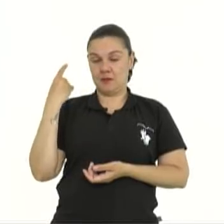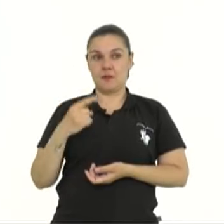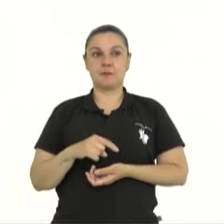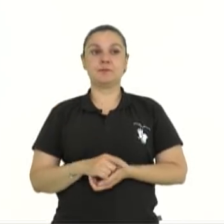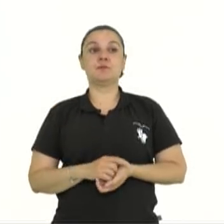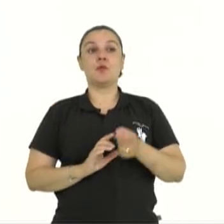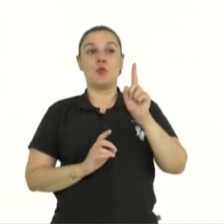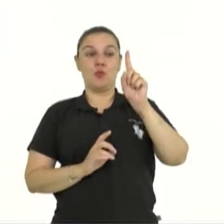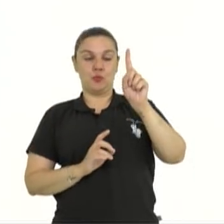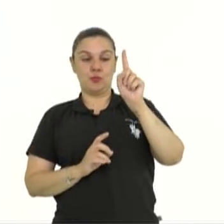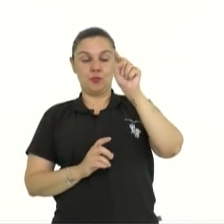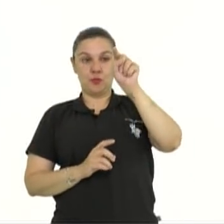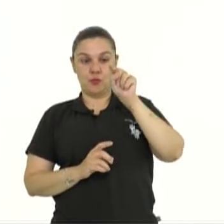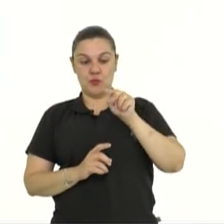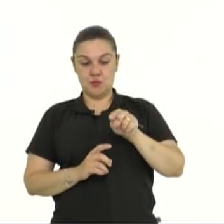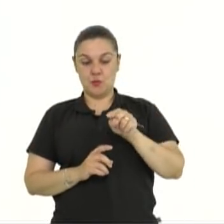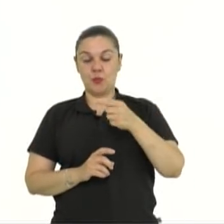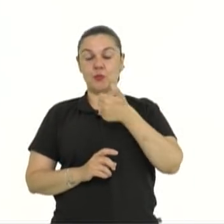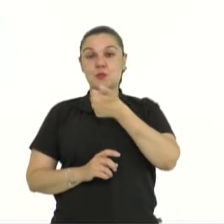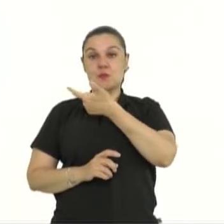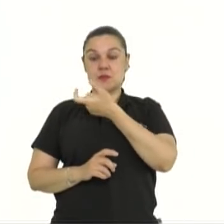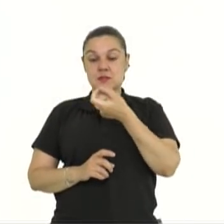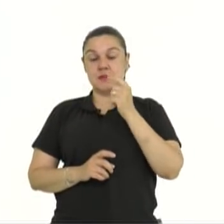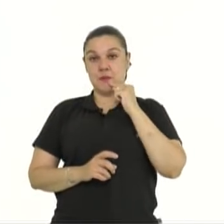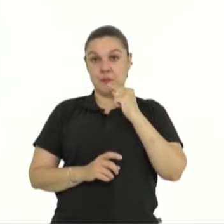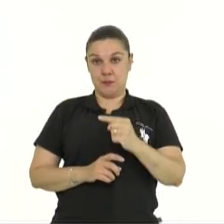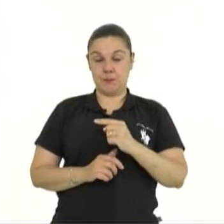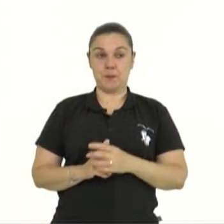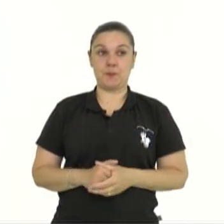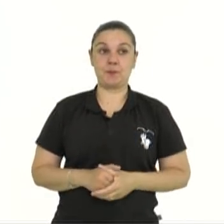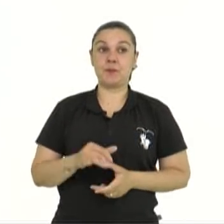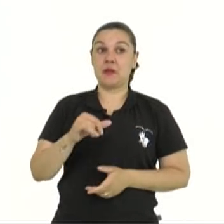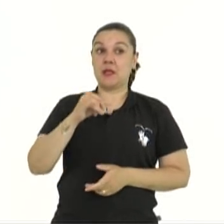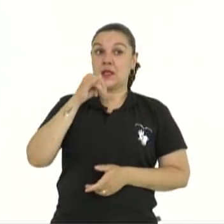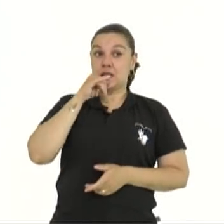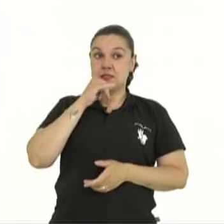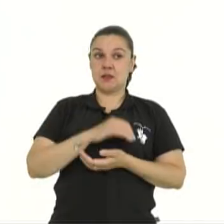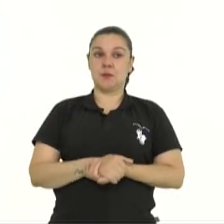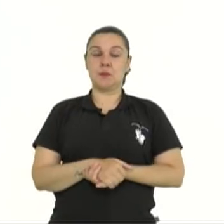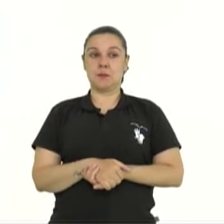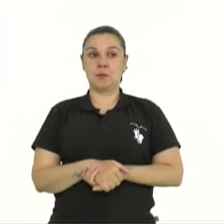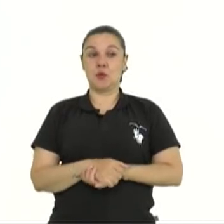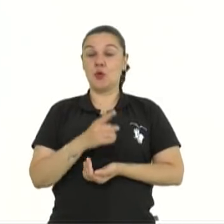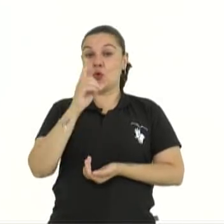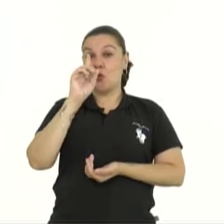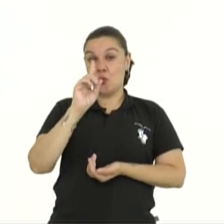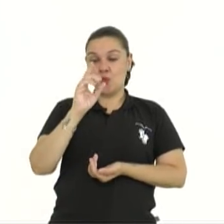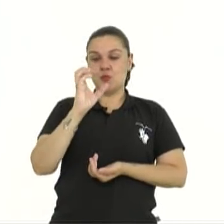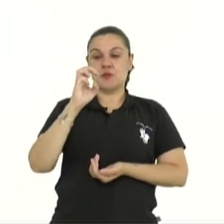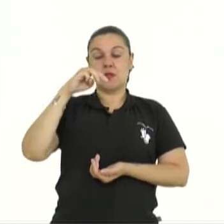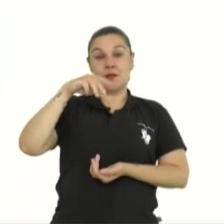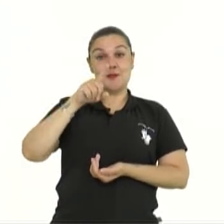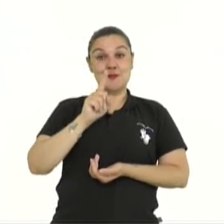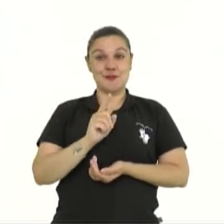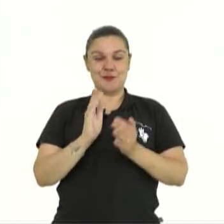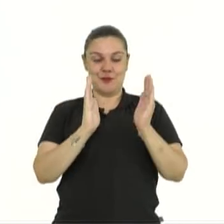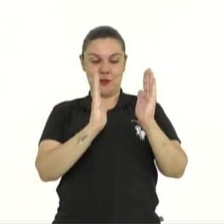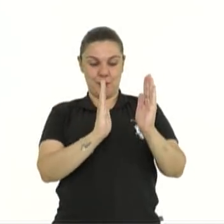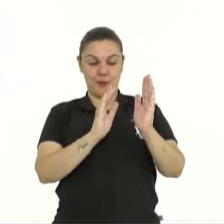nós temos 1 para 100.000, ok? Por exemplo, 1 centímetro no